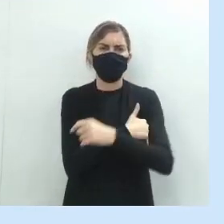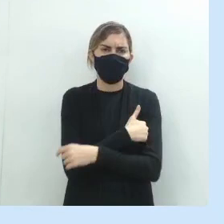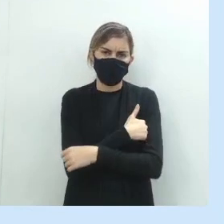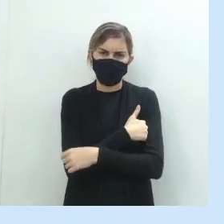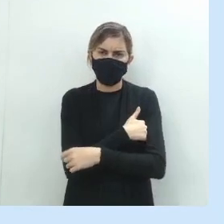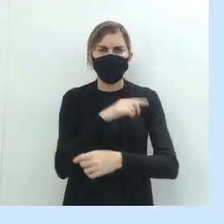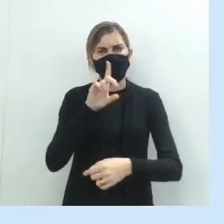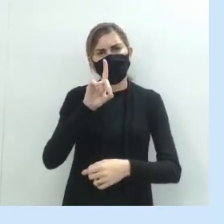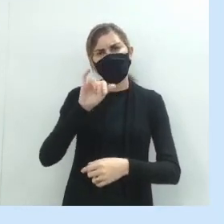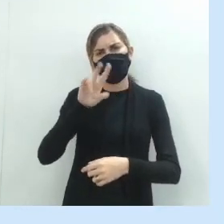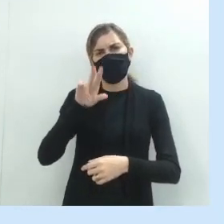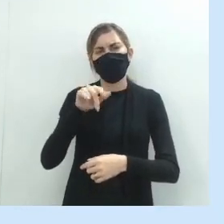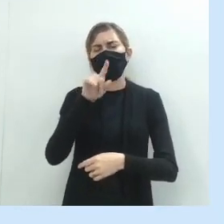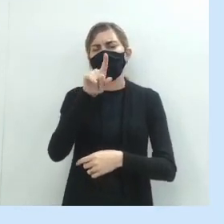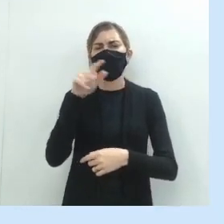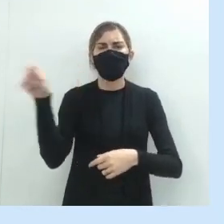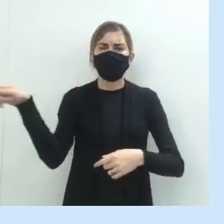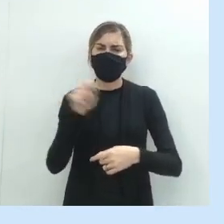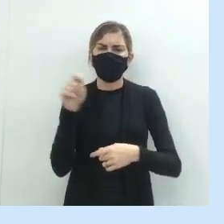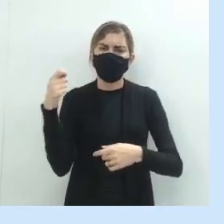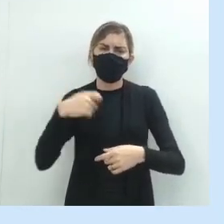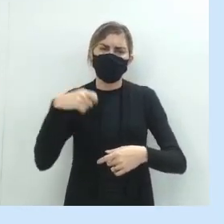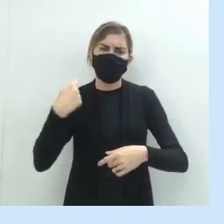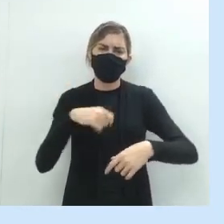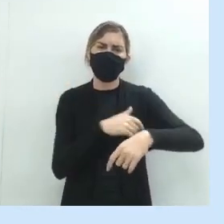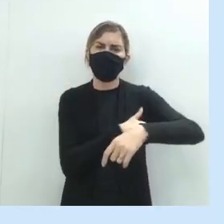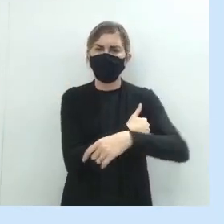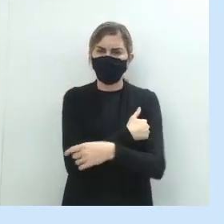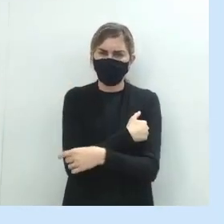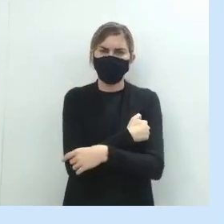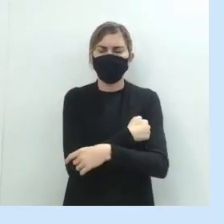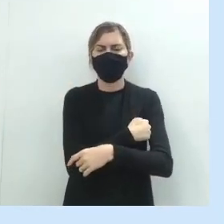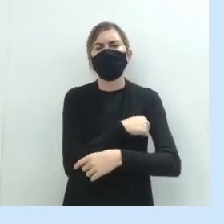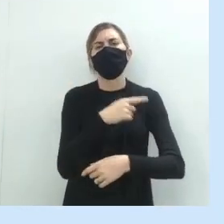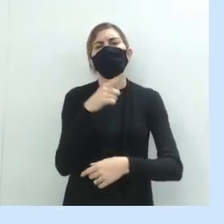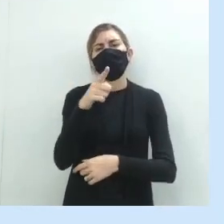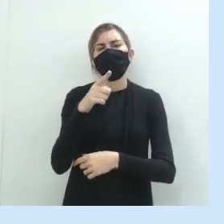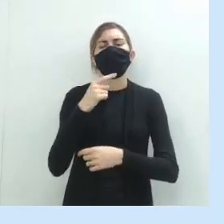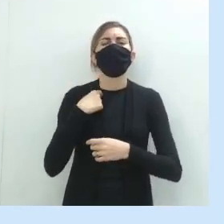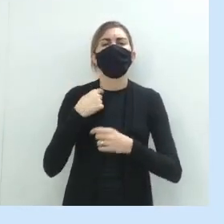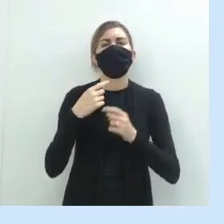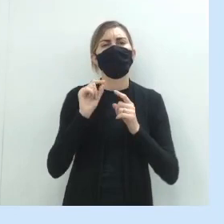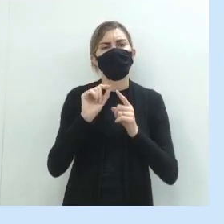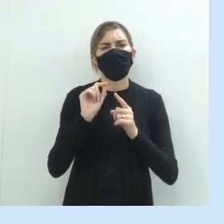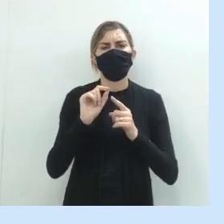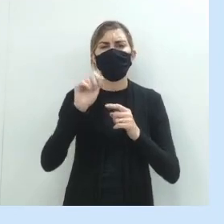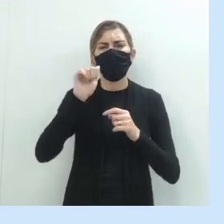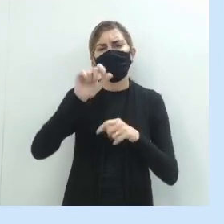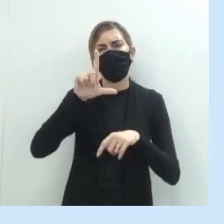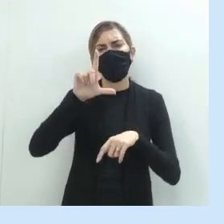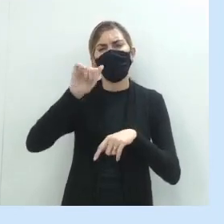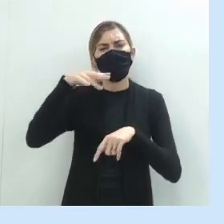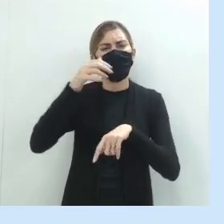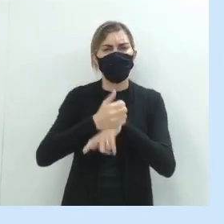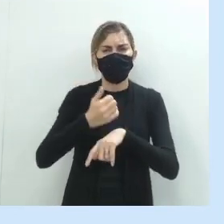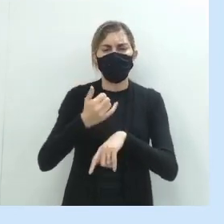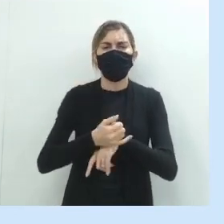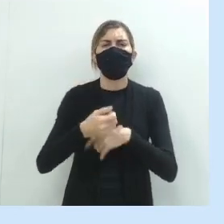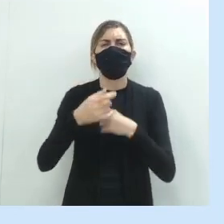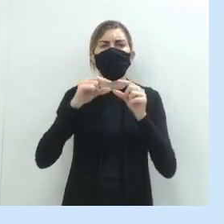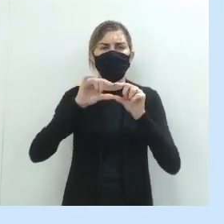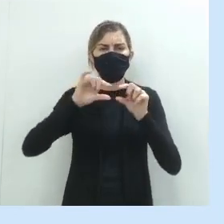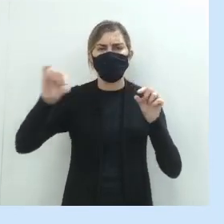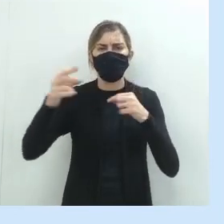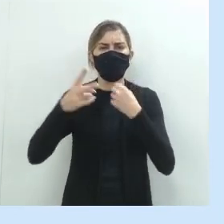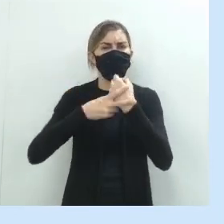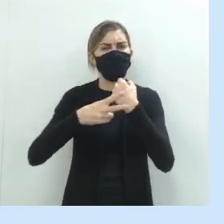termômetro digital, é um termômetro analógico, que é constituído de uma base de alumínio, um bulbo capilar